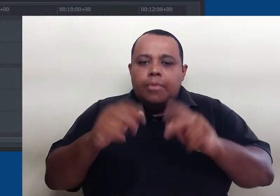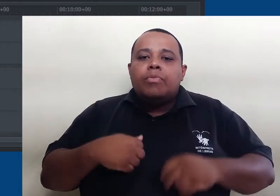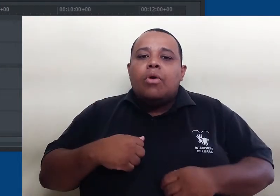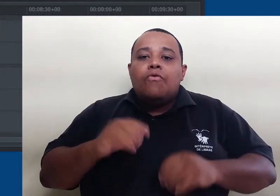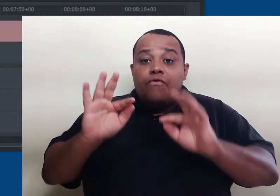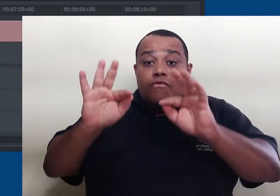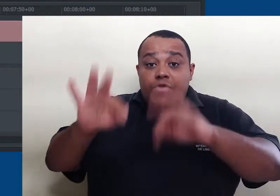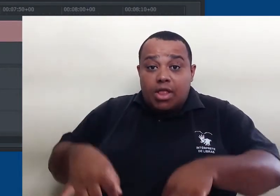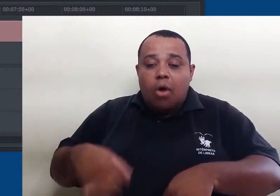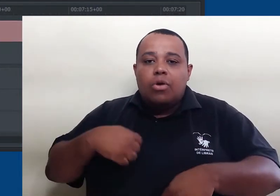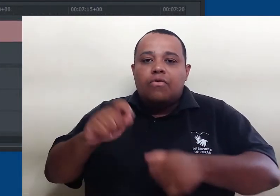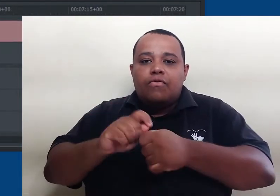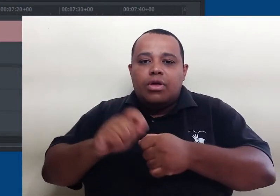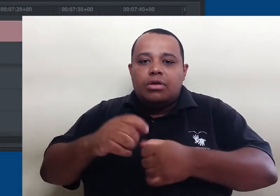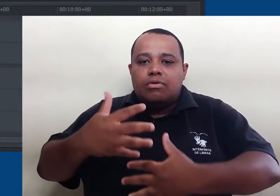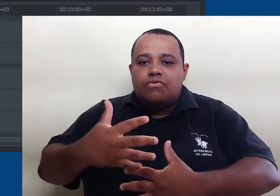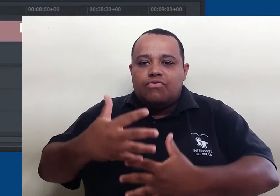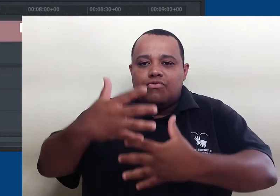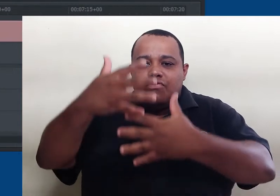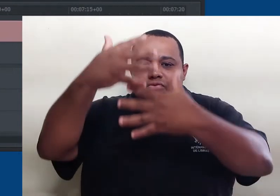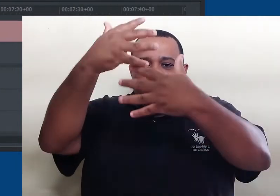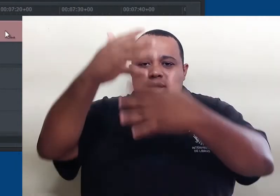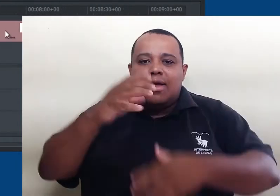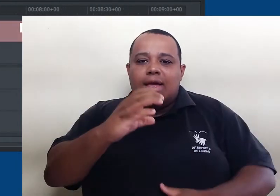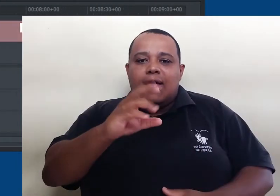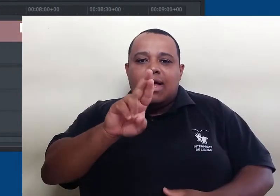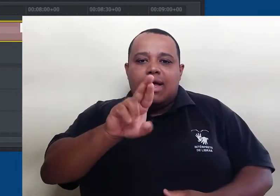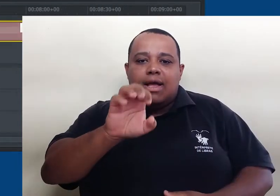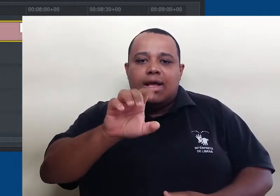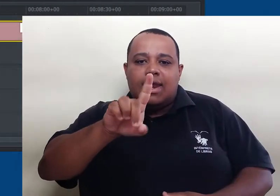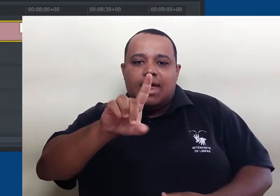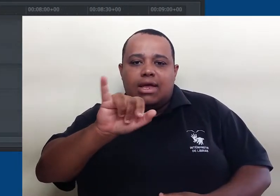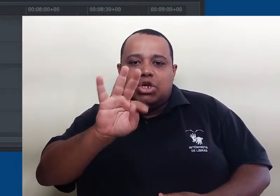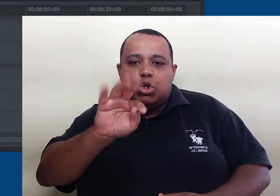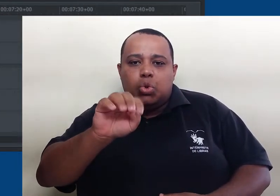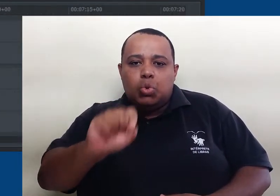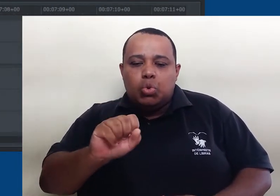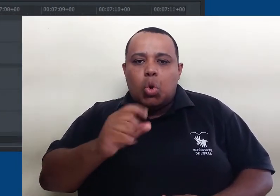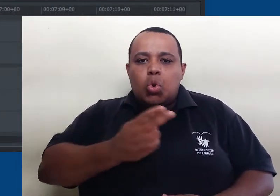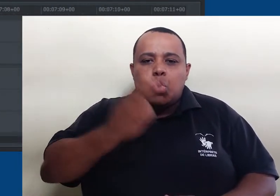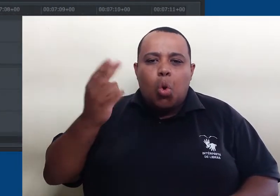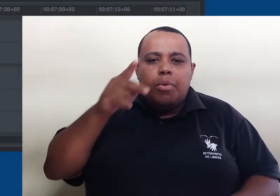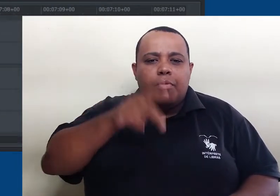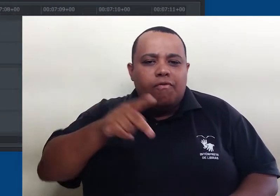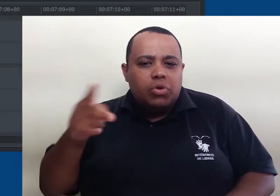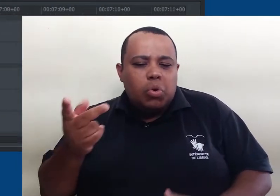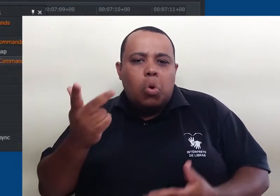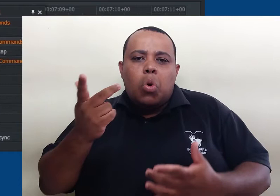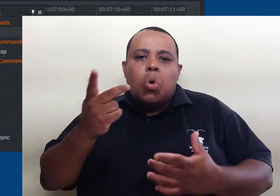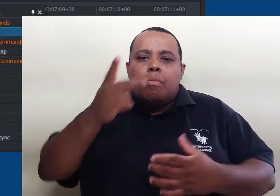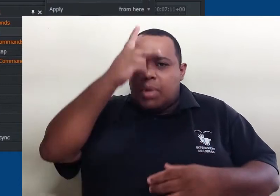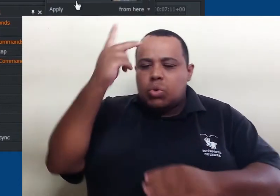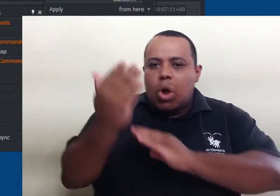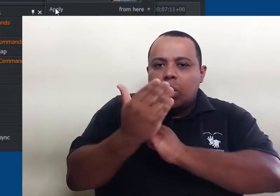créditos e uma folha de créditos que a gente tem como padrão na LDI. Mas no seu caso, se você não quiser colocar esse tipo de coisa, você pode simplesmente fazer